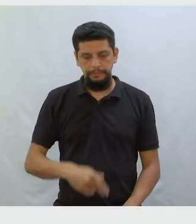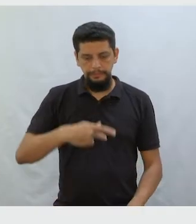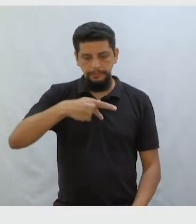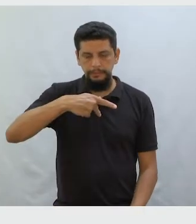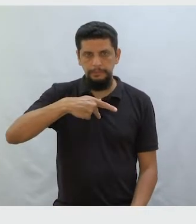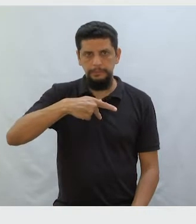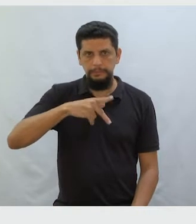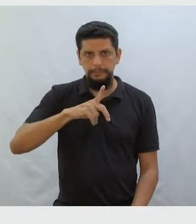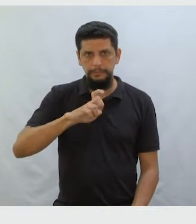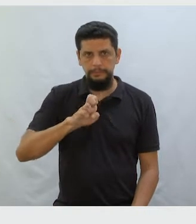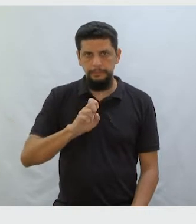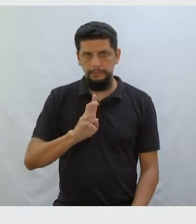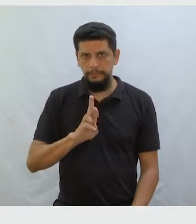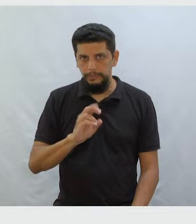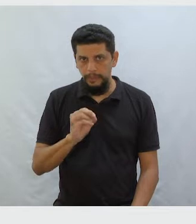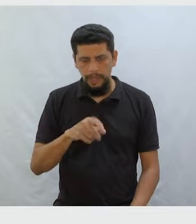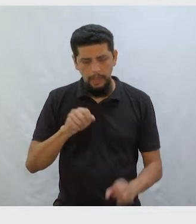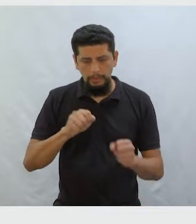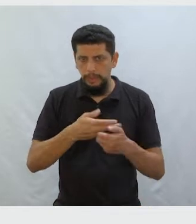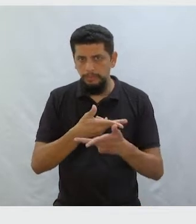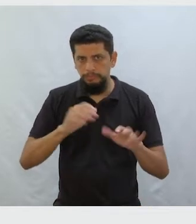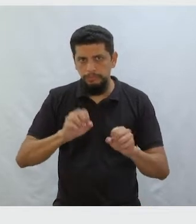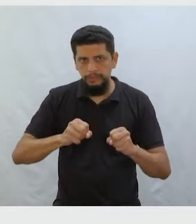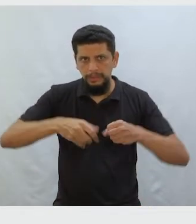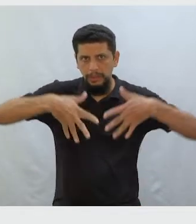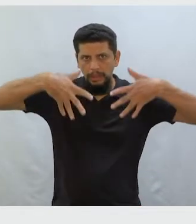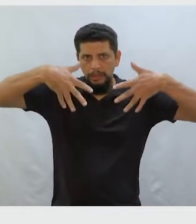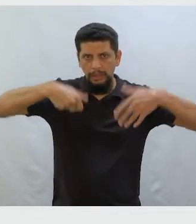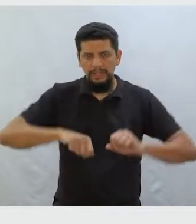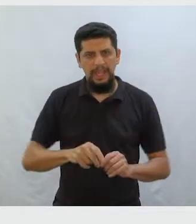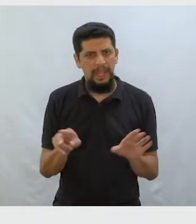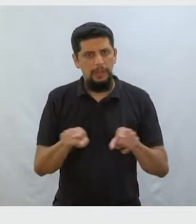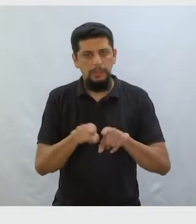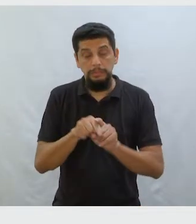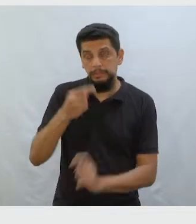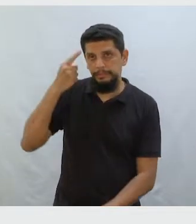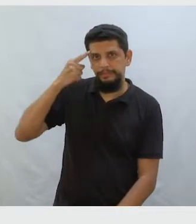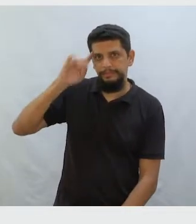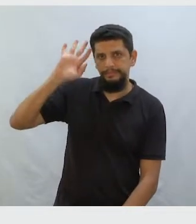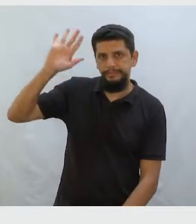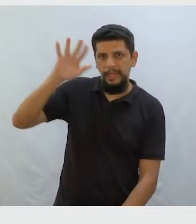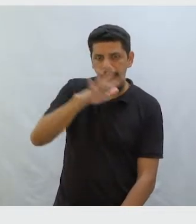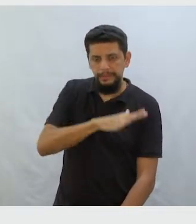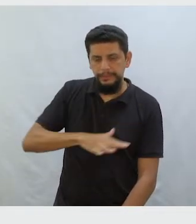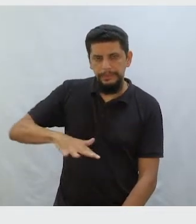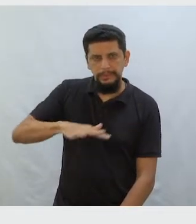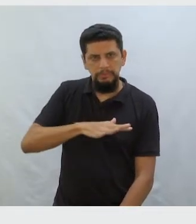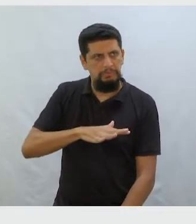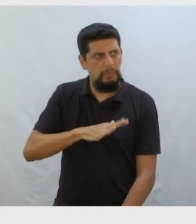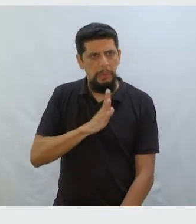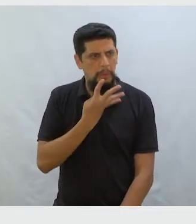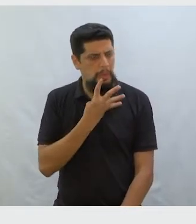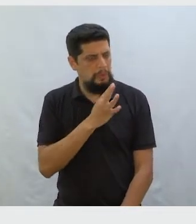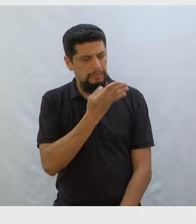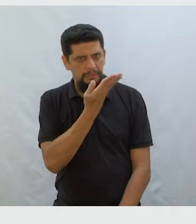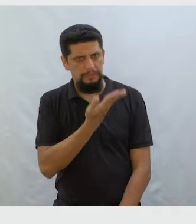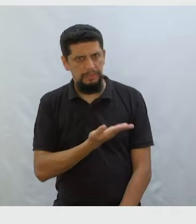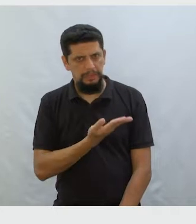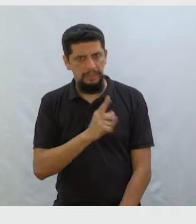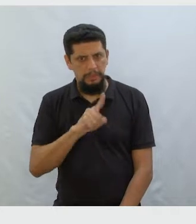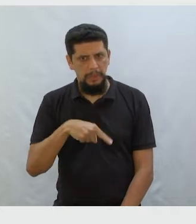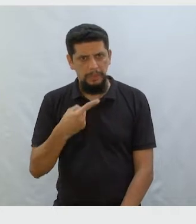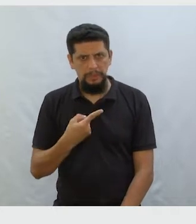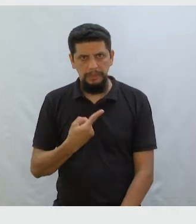Pedrinho aquela era uma coisa mágica era como se fosse um sonho um espaço desconhecido